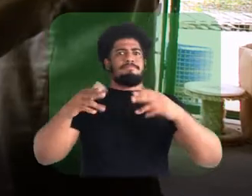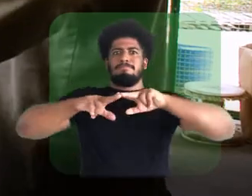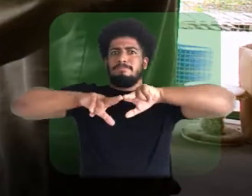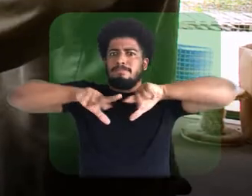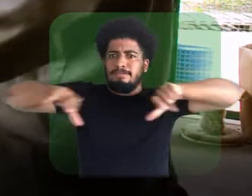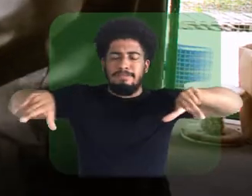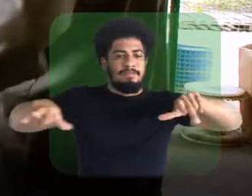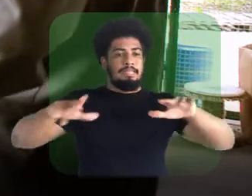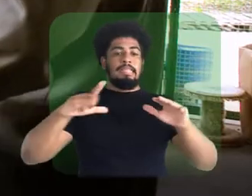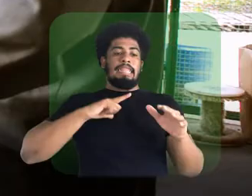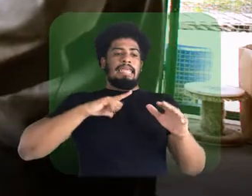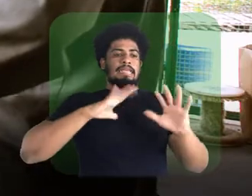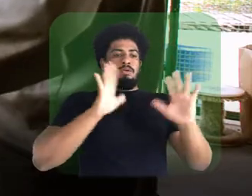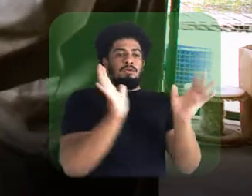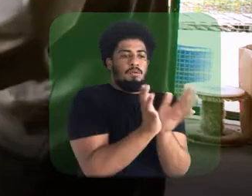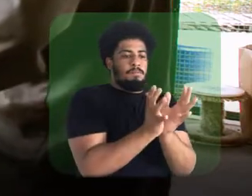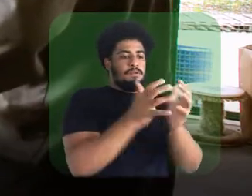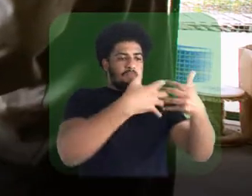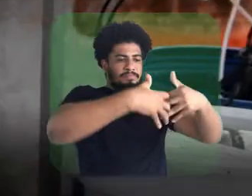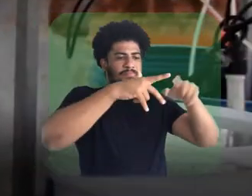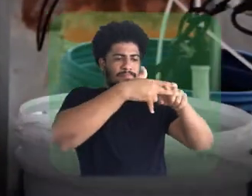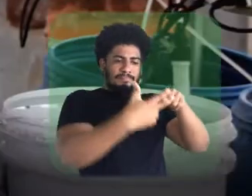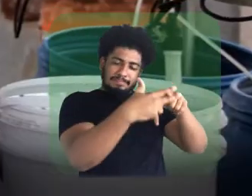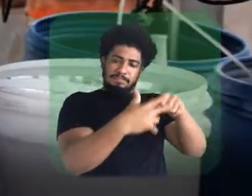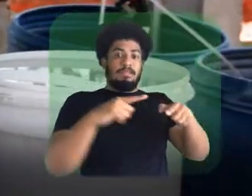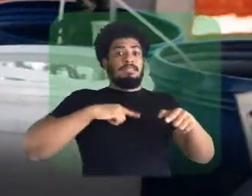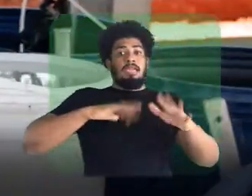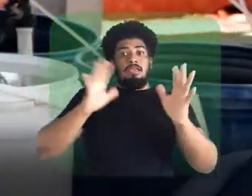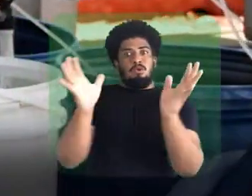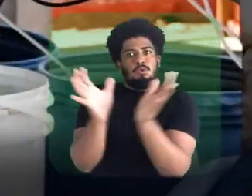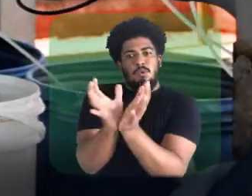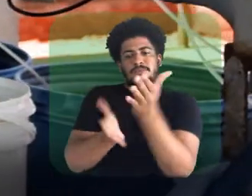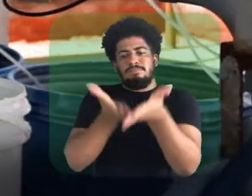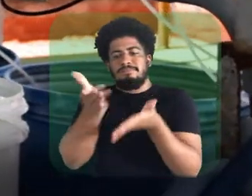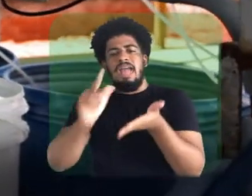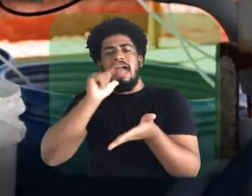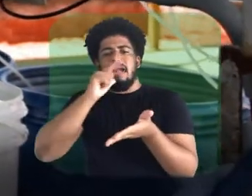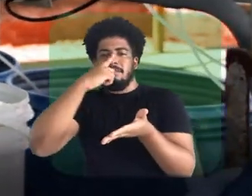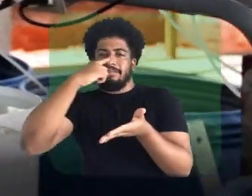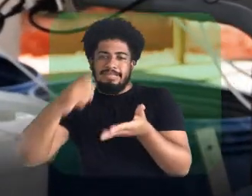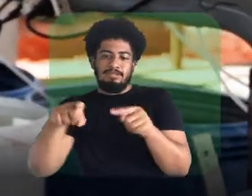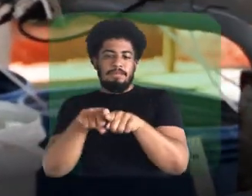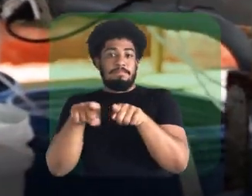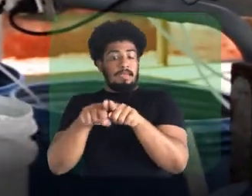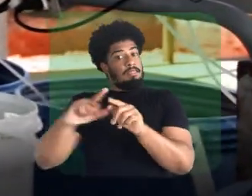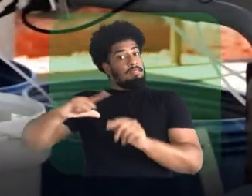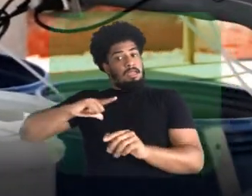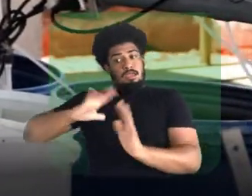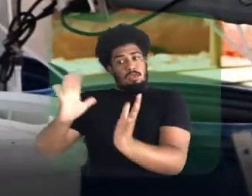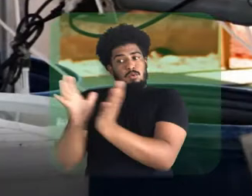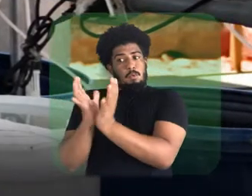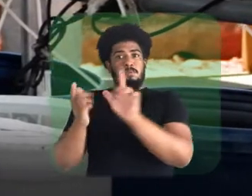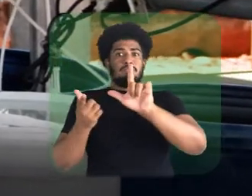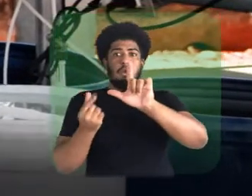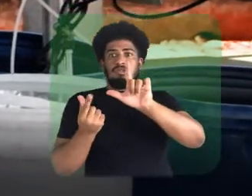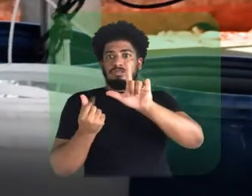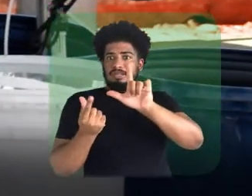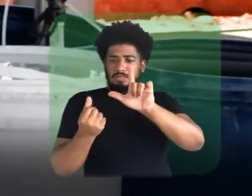equipe, a gente tem oficina, a gente tem ETE, estação de tratamento de fluentes, a gente tem